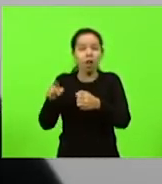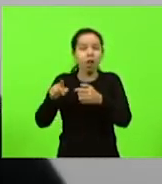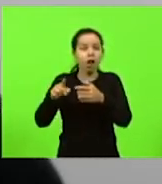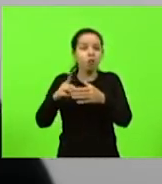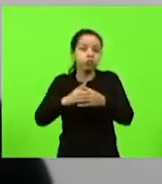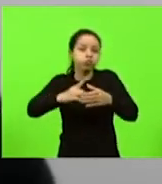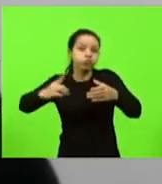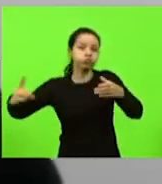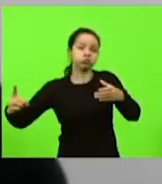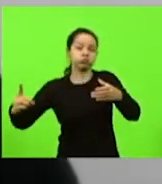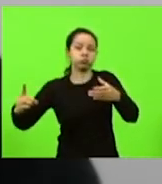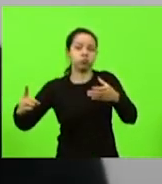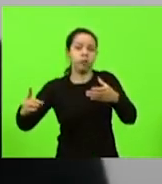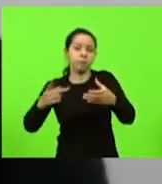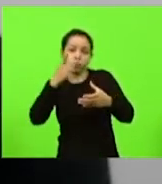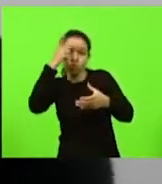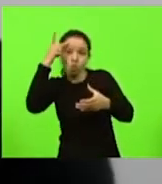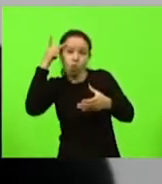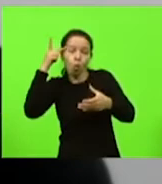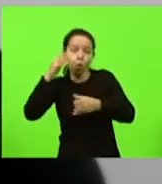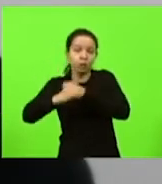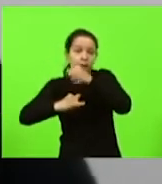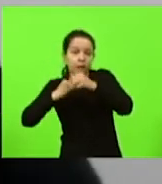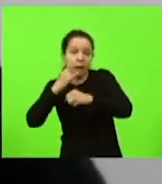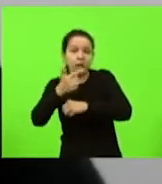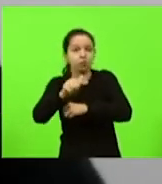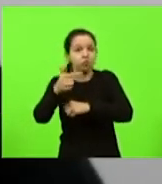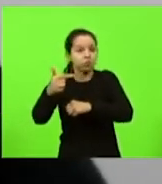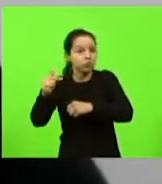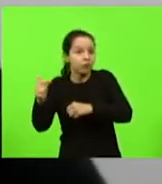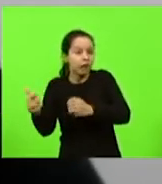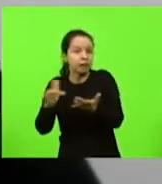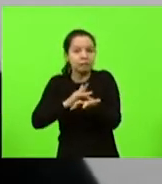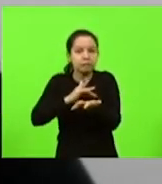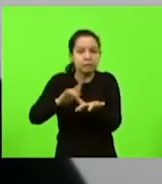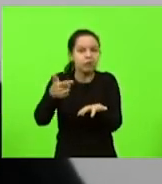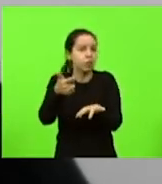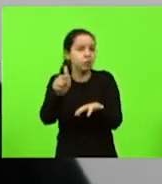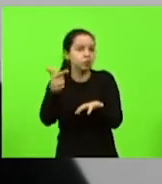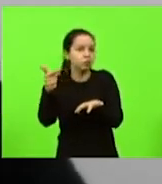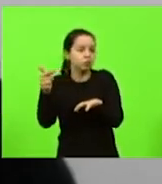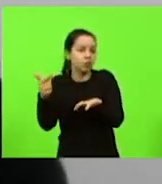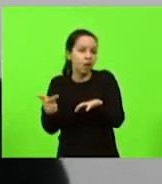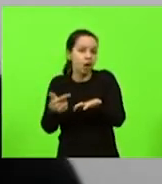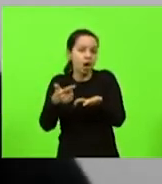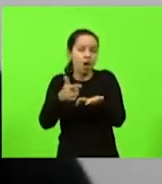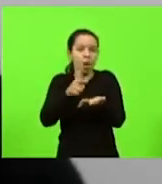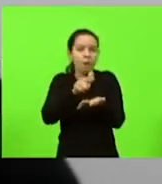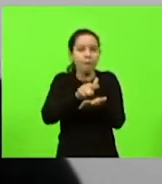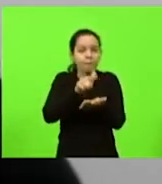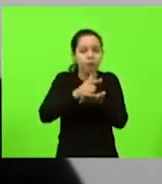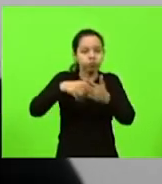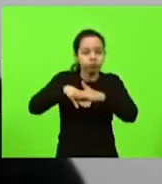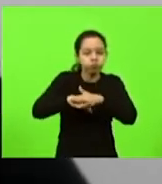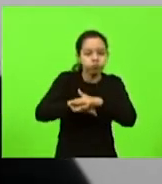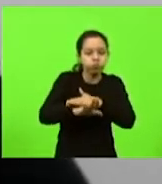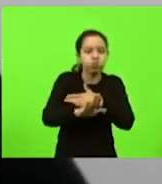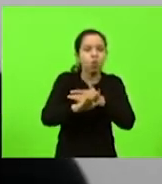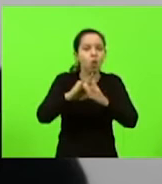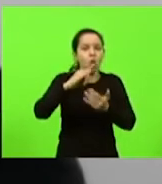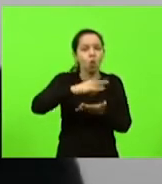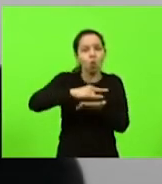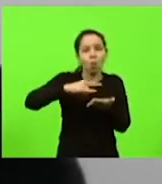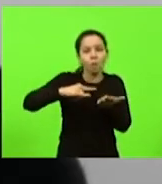a smartphone, a poder digitalizar documentos. Muitos até têm lá o seu celular com a sua internet,